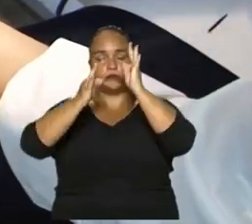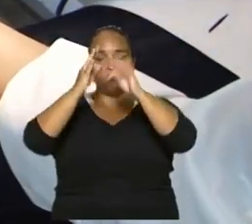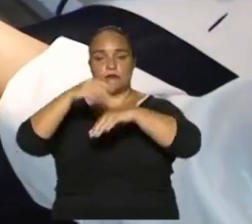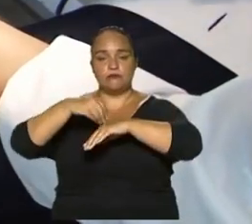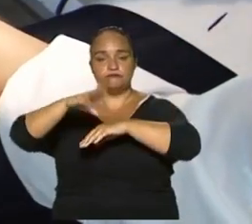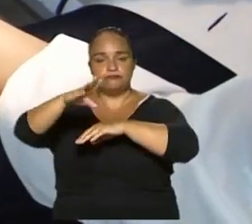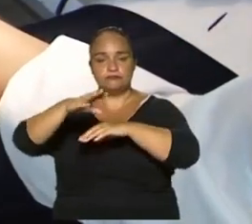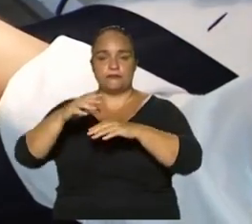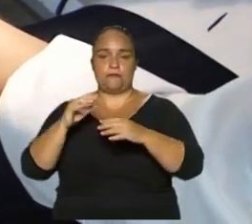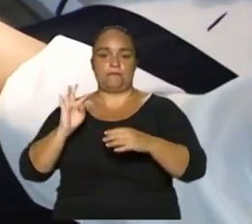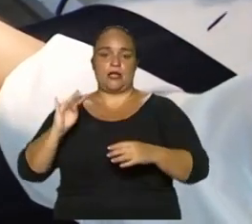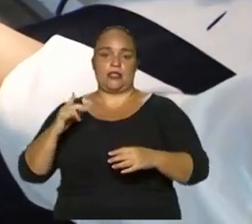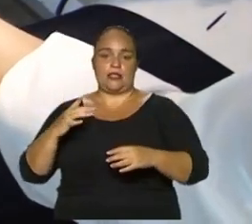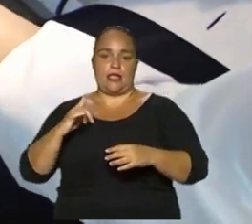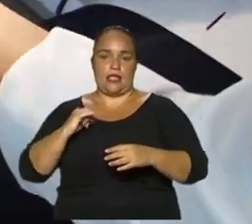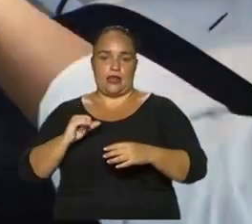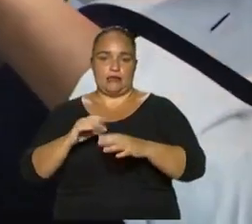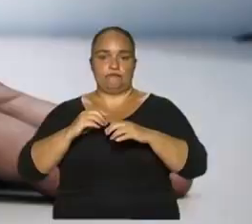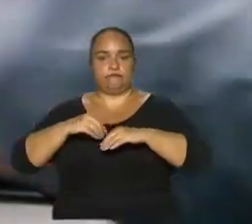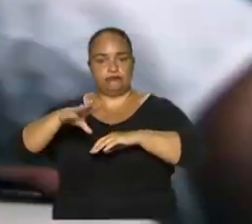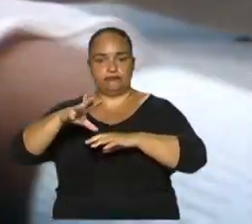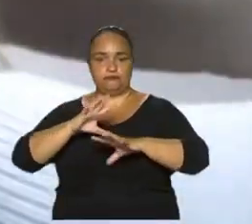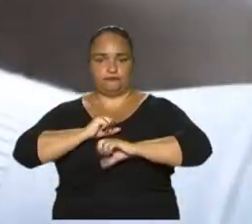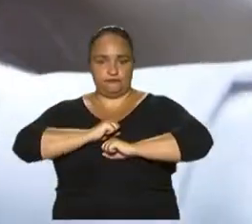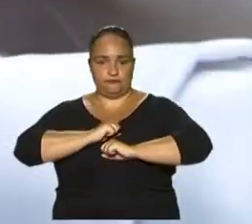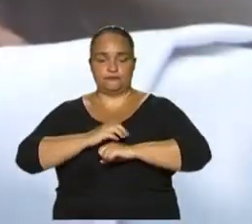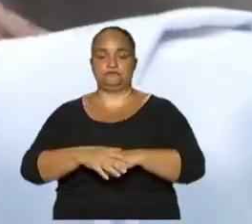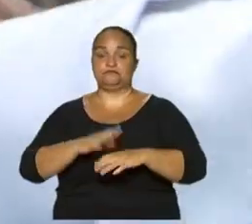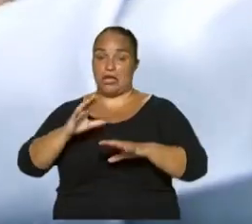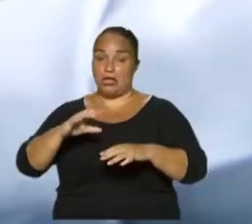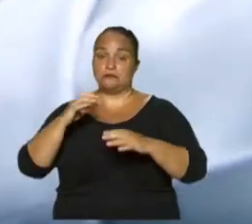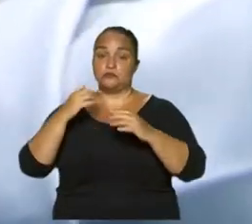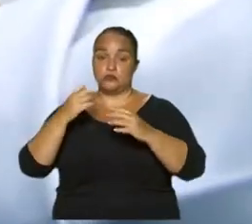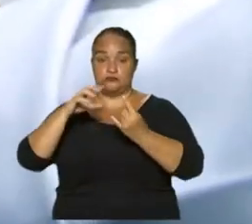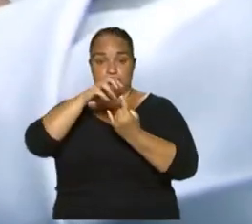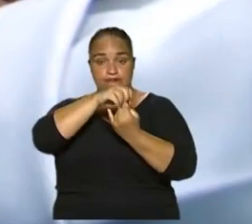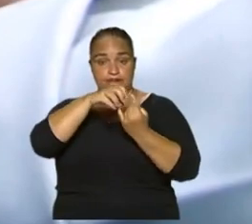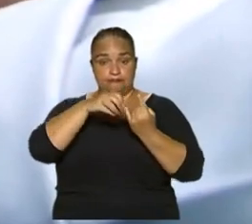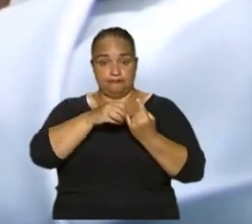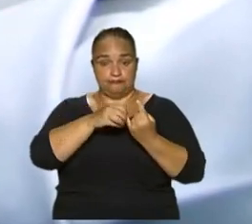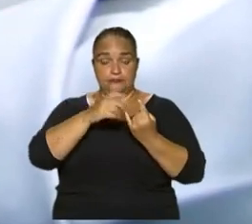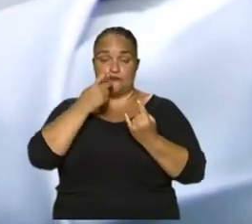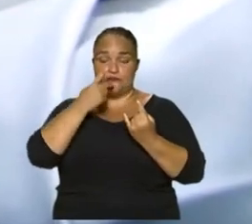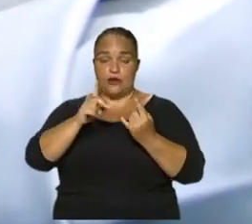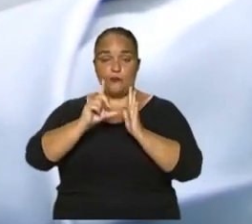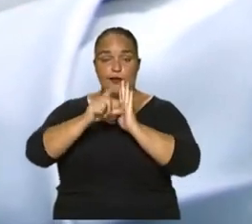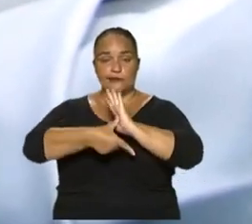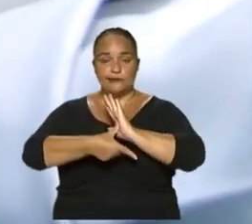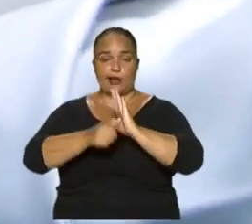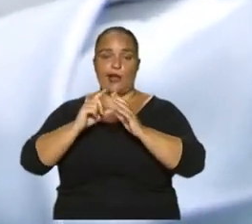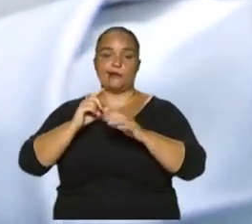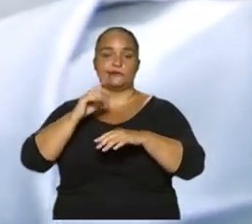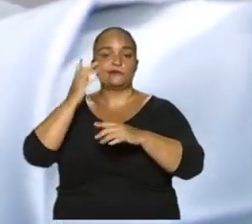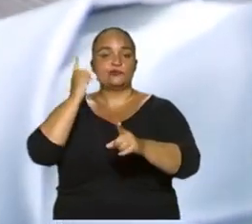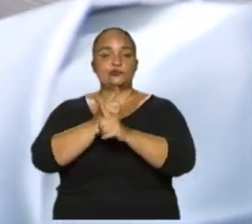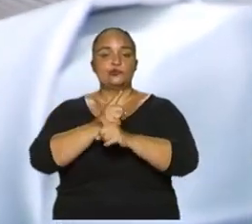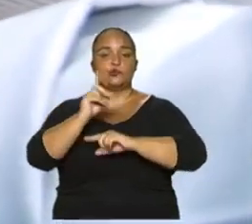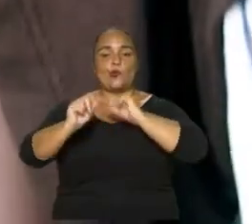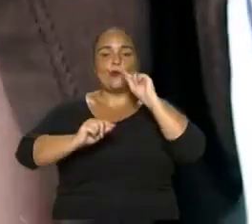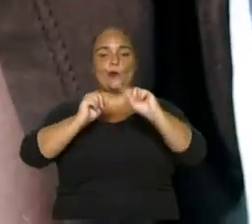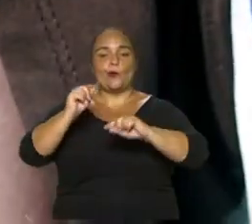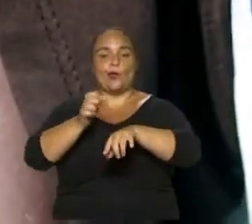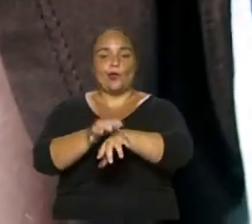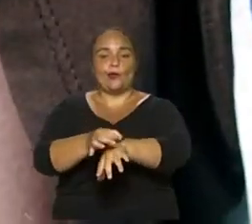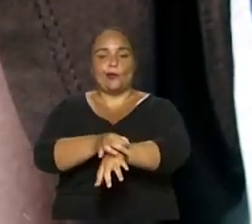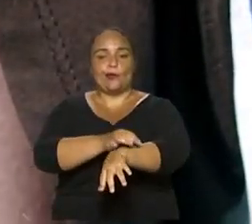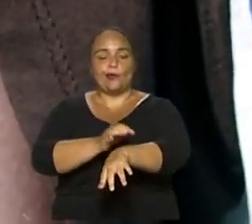da bactéria que provoca a infecção. Mas, segundo o Instituto Oswaldo Cruz, o atraso no diagnóstico da hanseníase